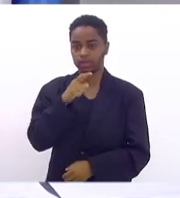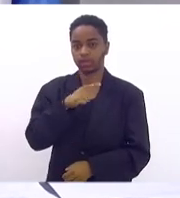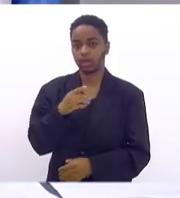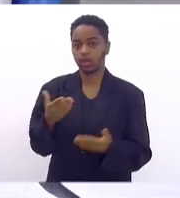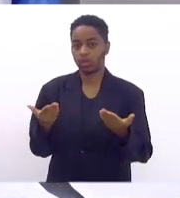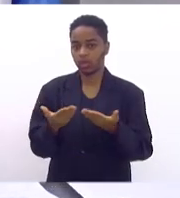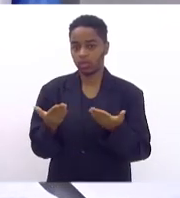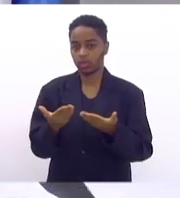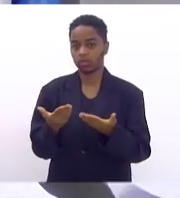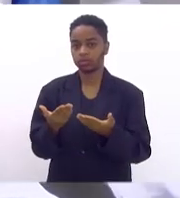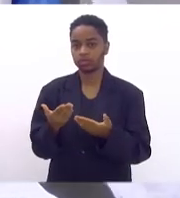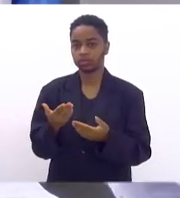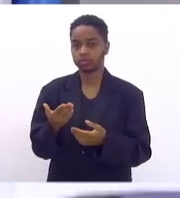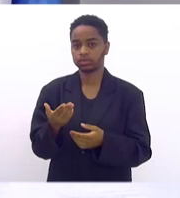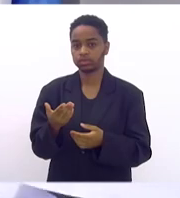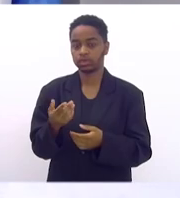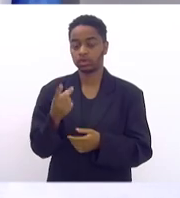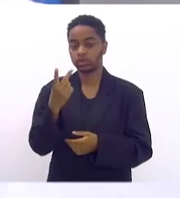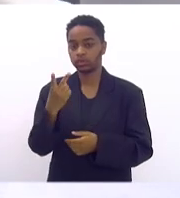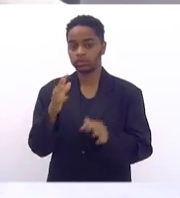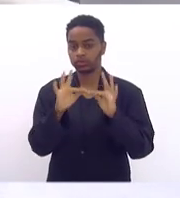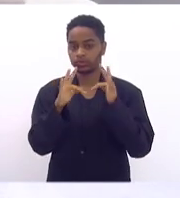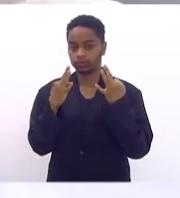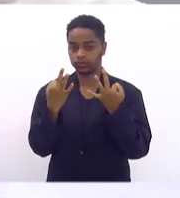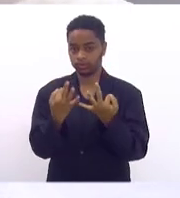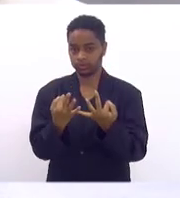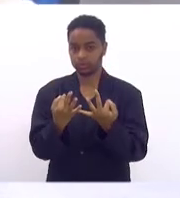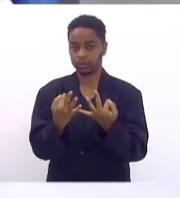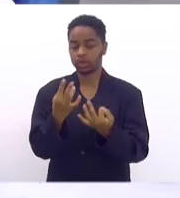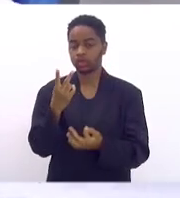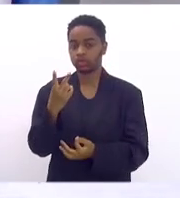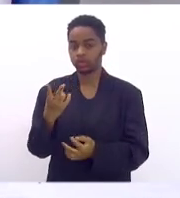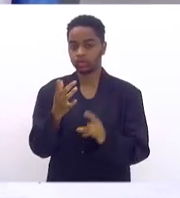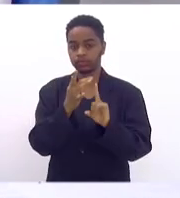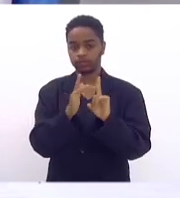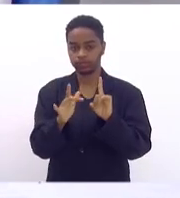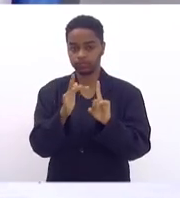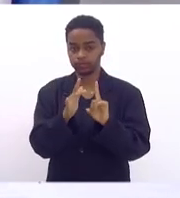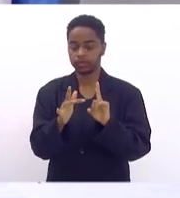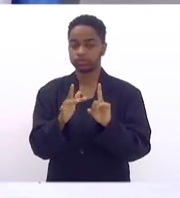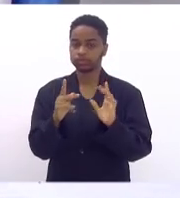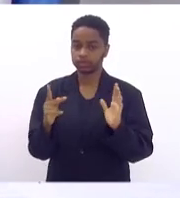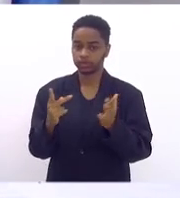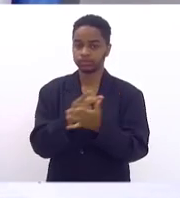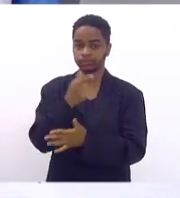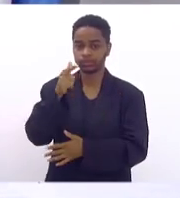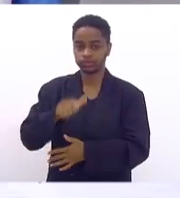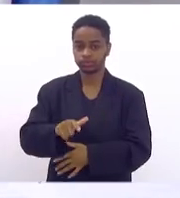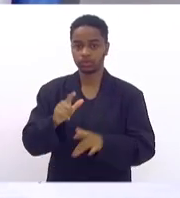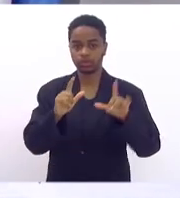hoje, nas nossas mãos, duas famílias, duas vítimas de reconhecimento